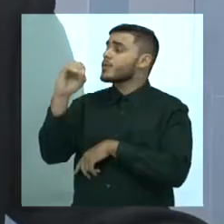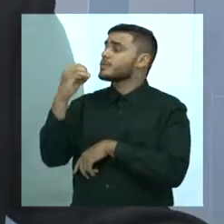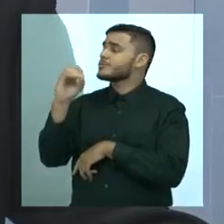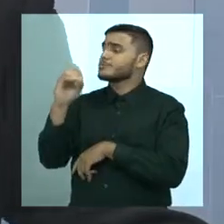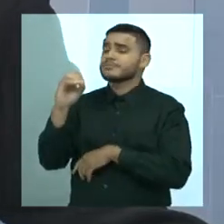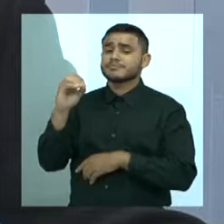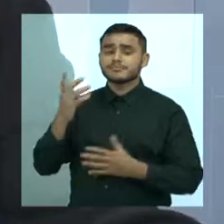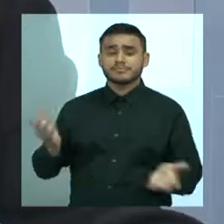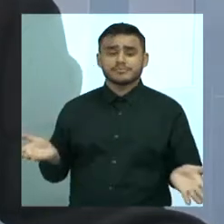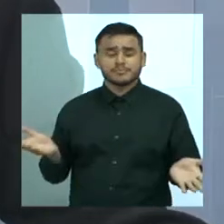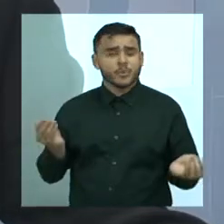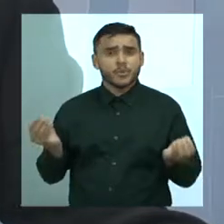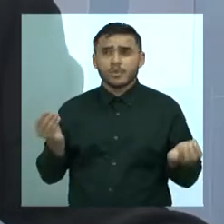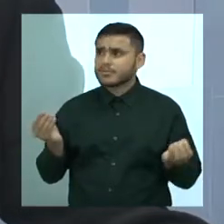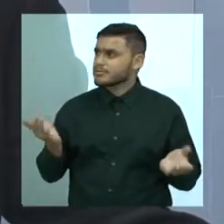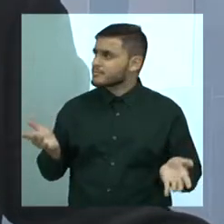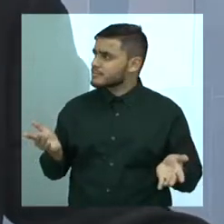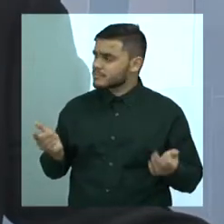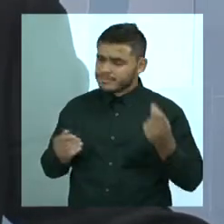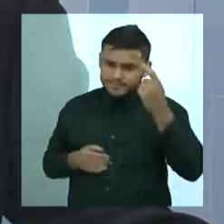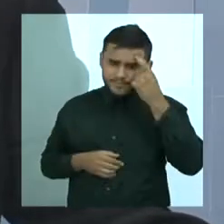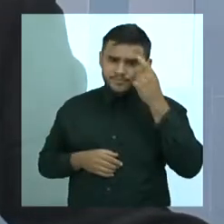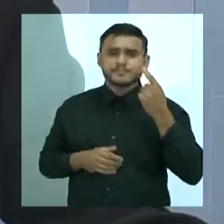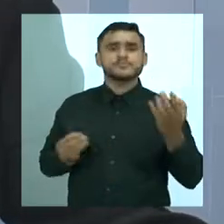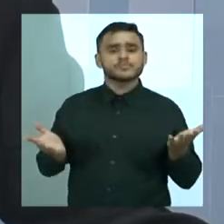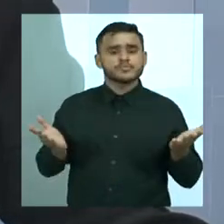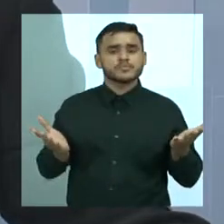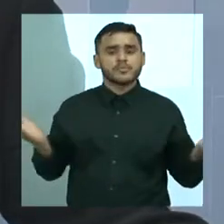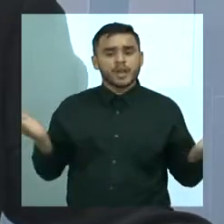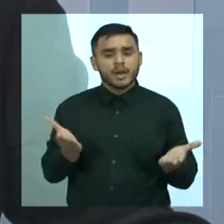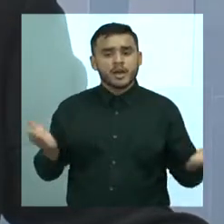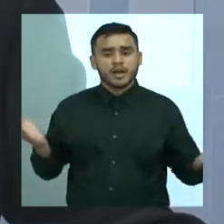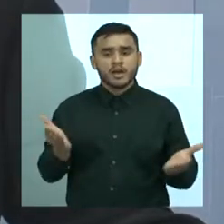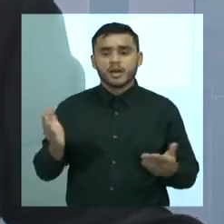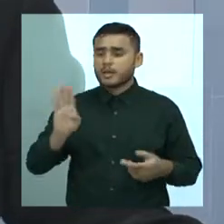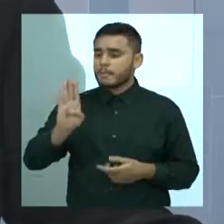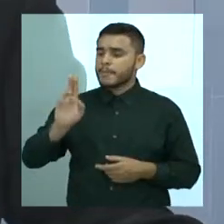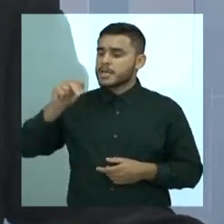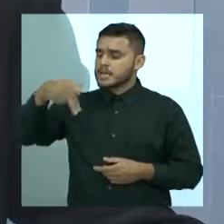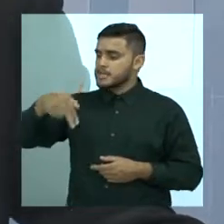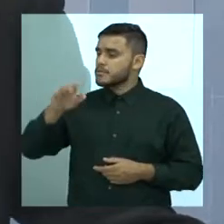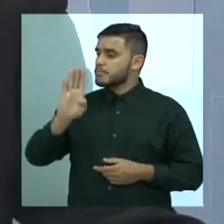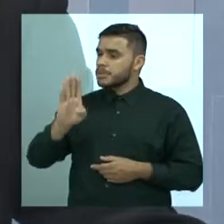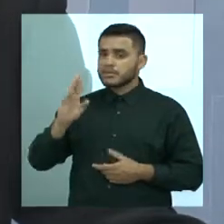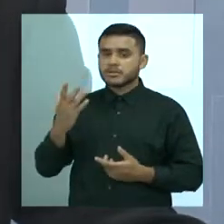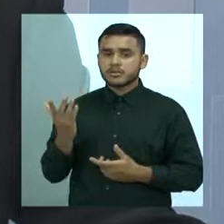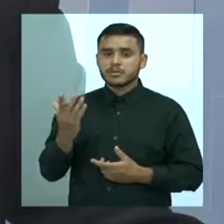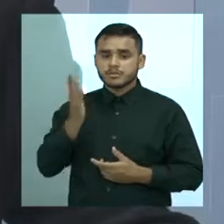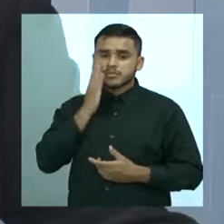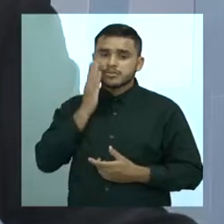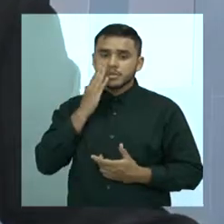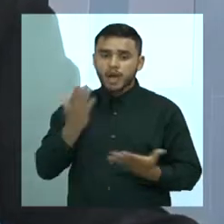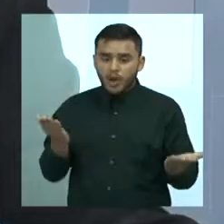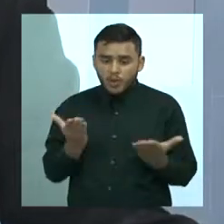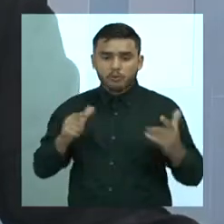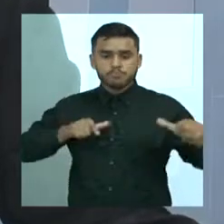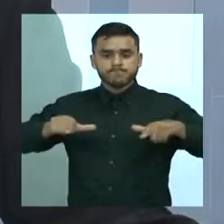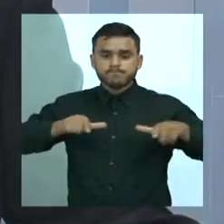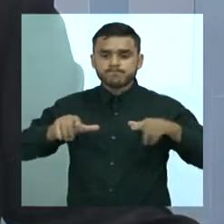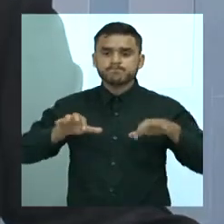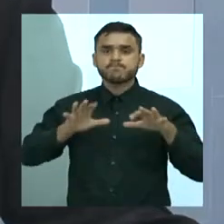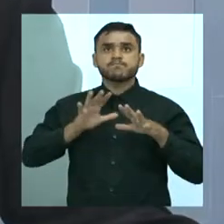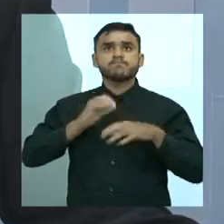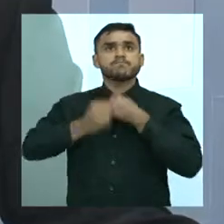aqui. Como é que você vai tirar um cara como esse atual presidente do BNB? Ele literalmente já está começando a trabalhar do orçamento